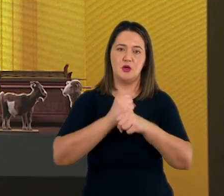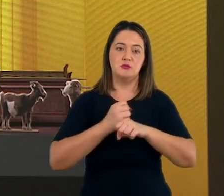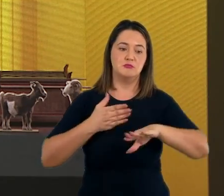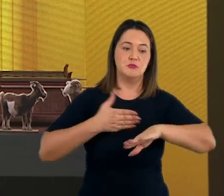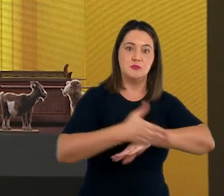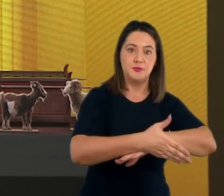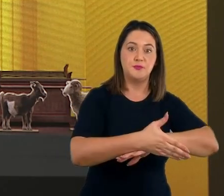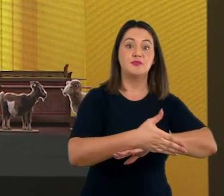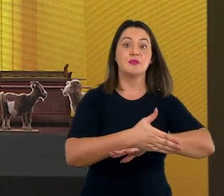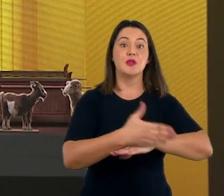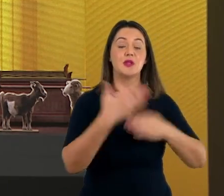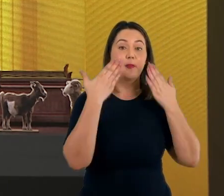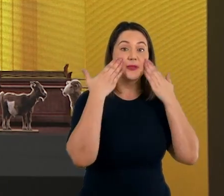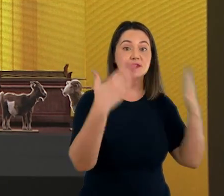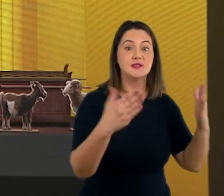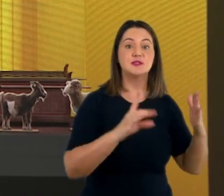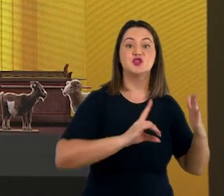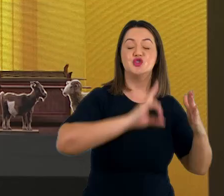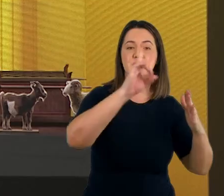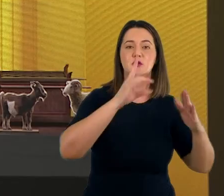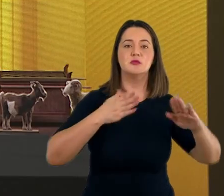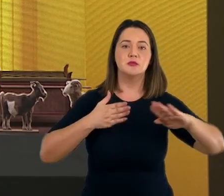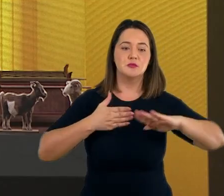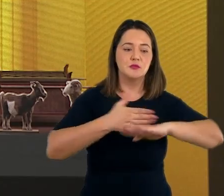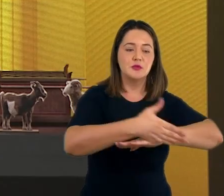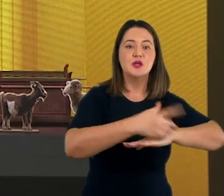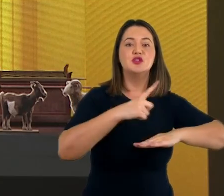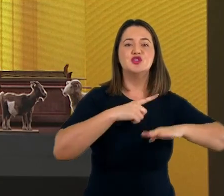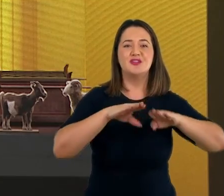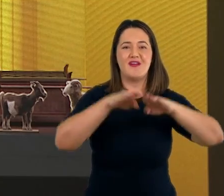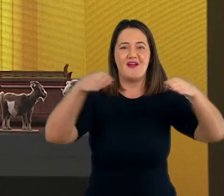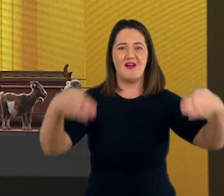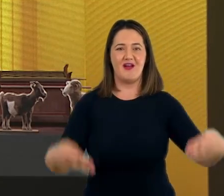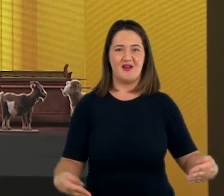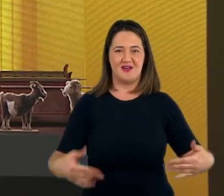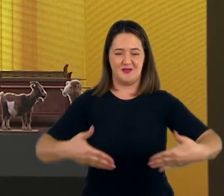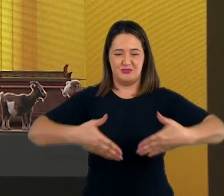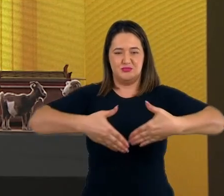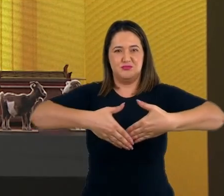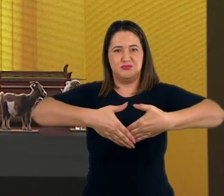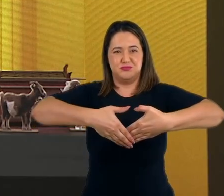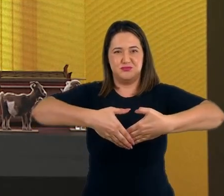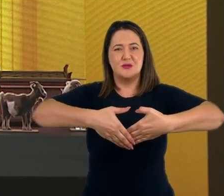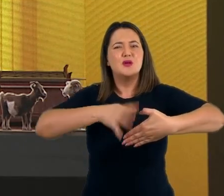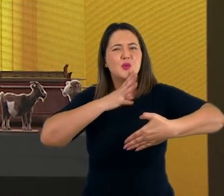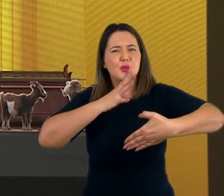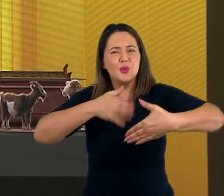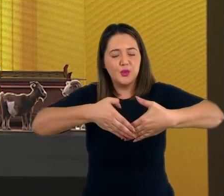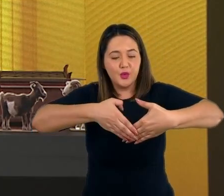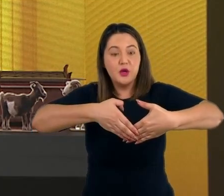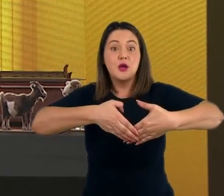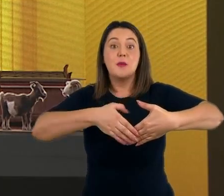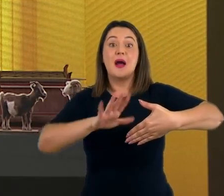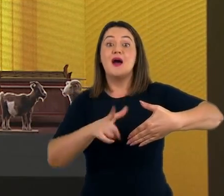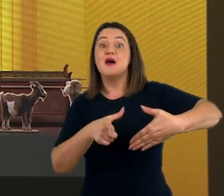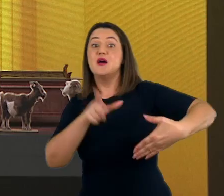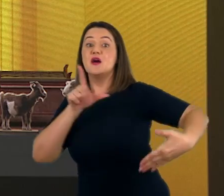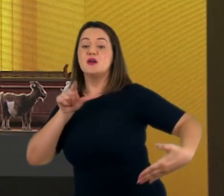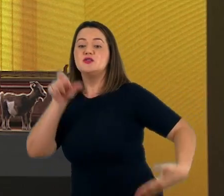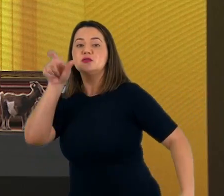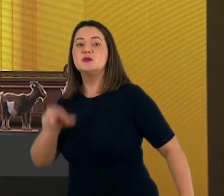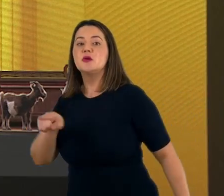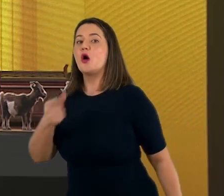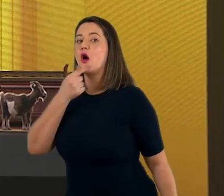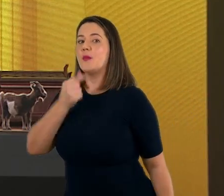consagrava e ia até a presença de Deus, até diante da Arca da Aliança. Mas ele não podia fazer isto